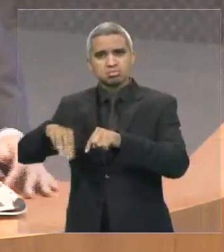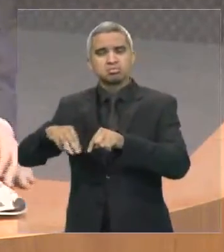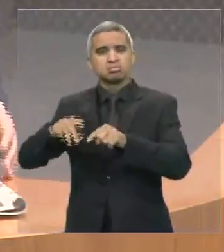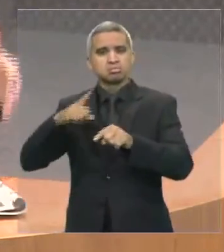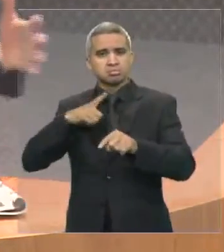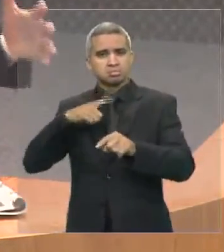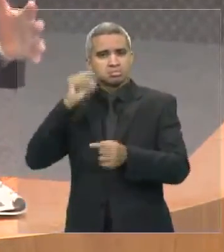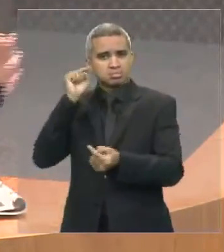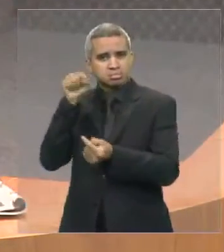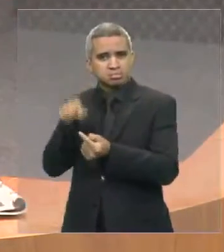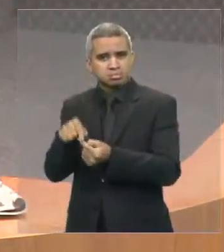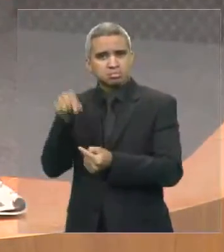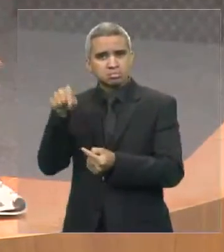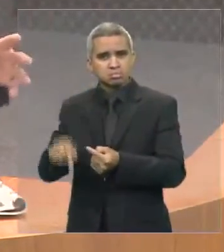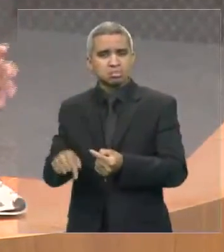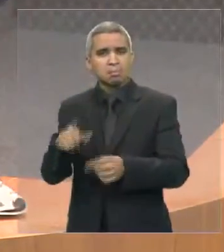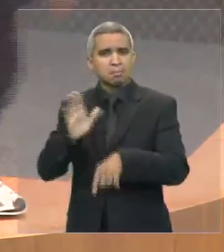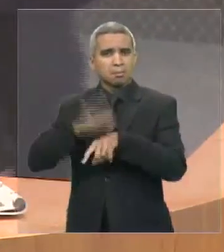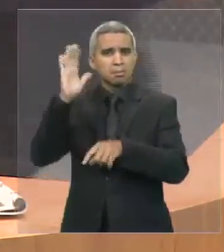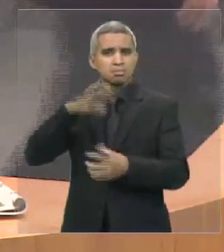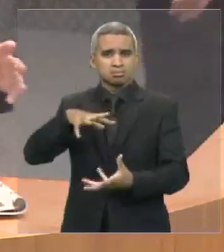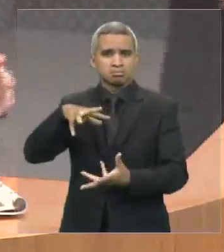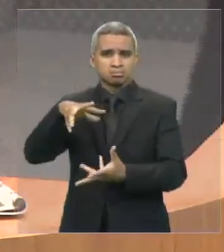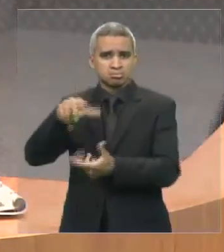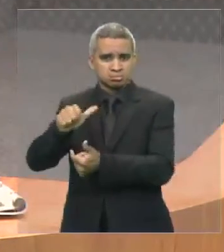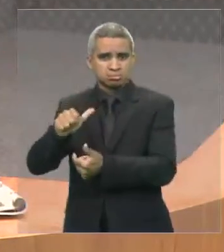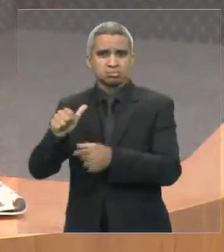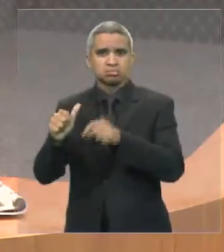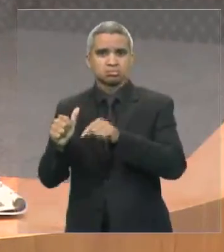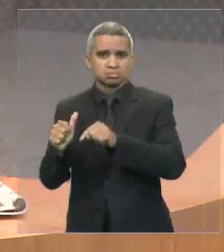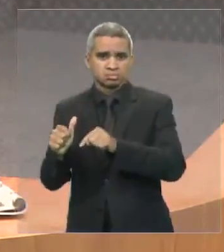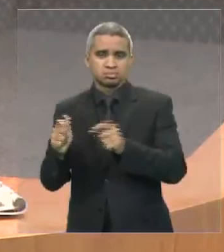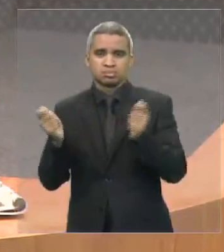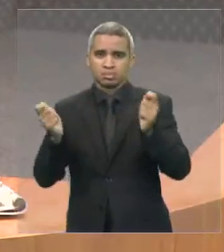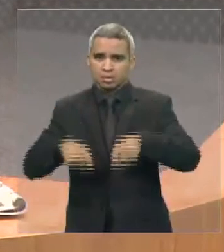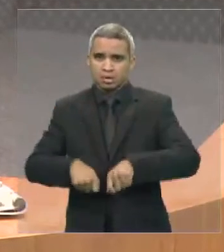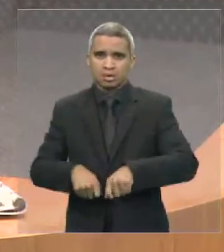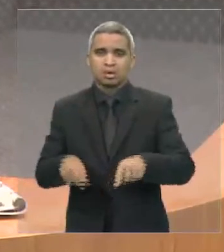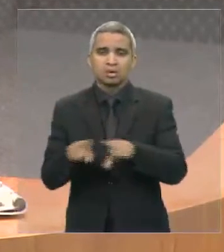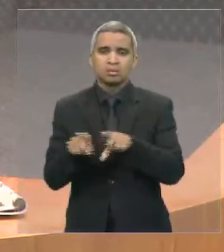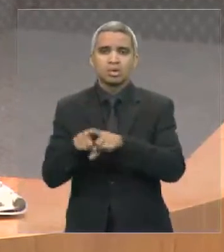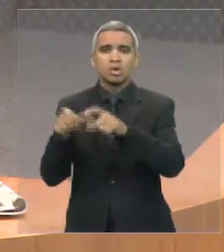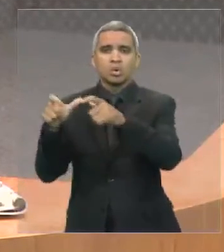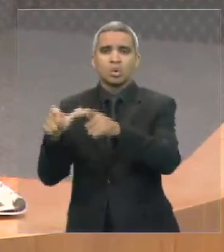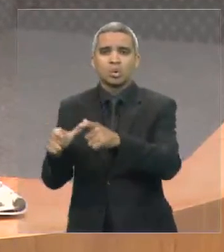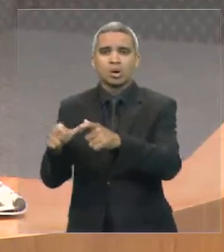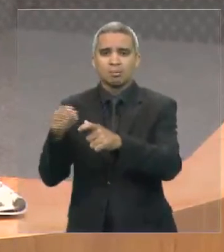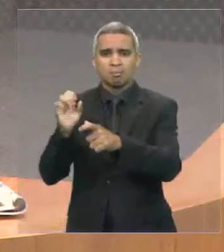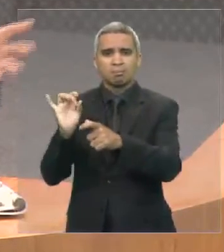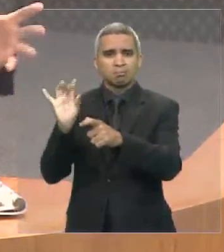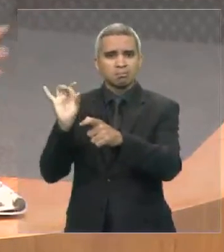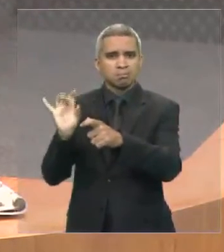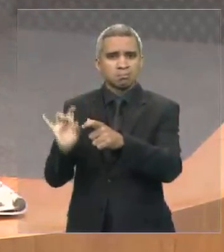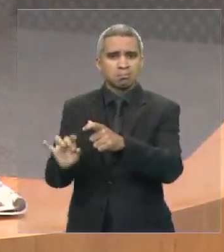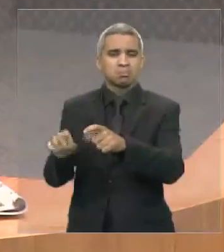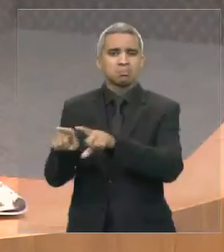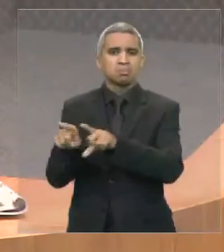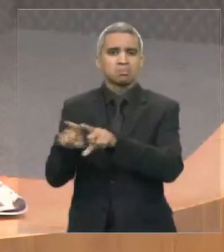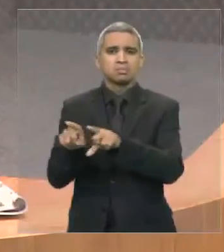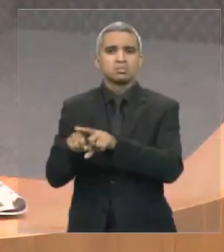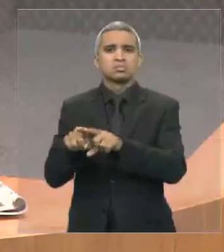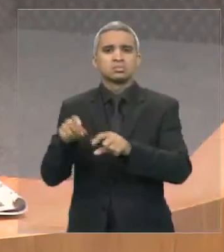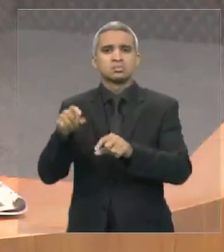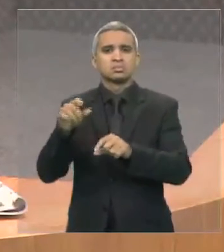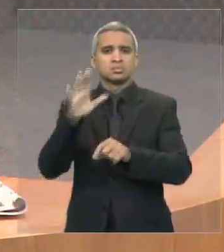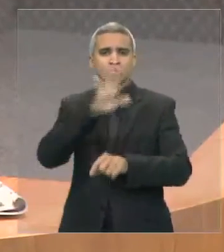dos maiores do mundo, pela sua localização e por tudo que representa para o Estado do Maranhão e para o país. Portanto, senhor presidente,